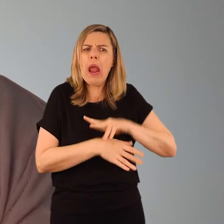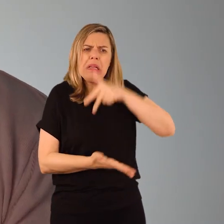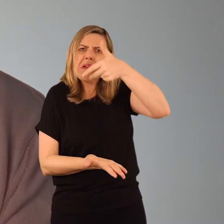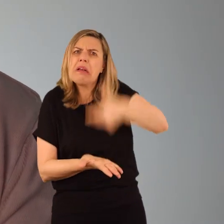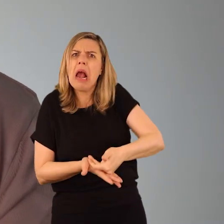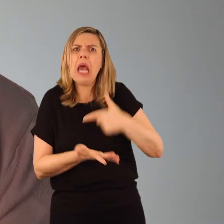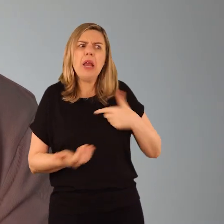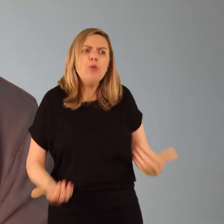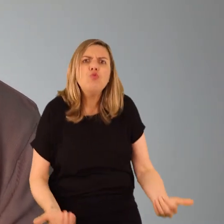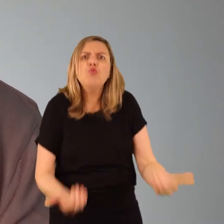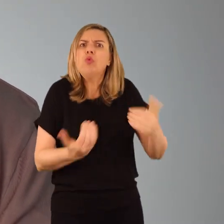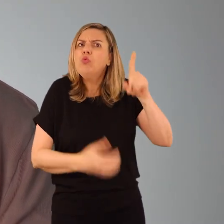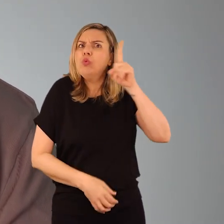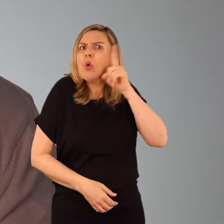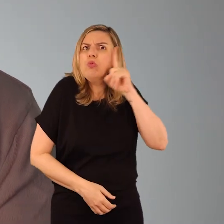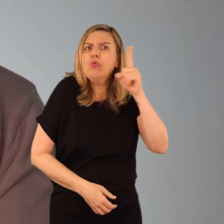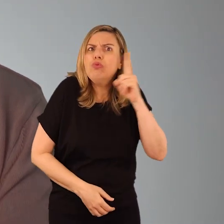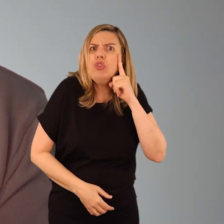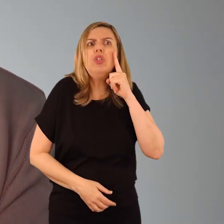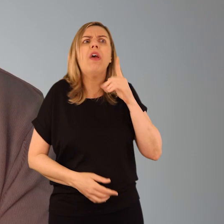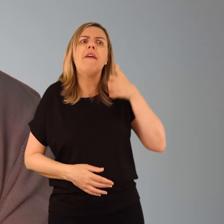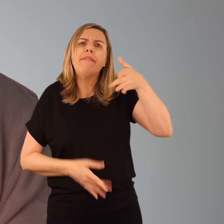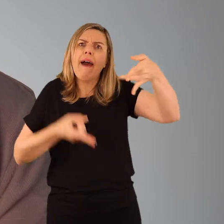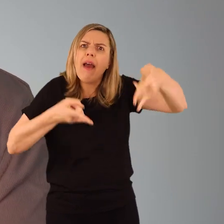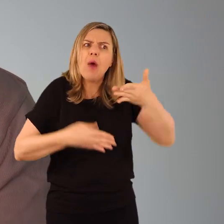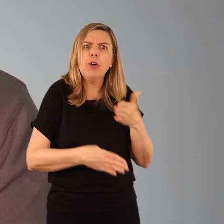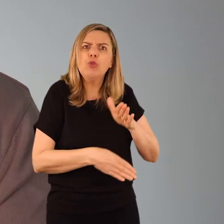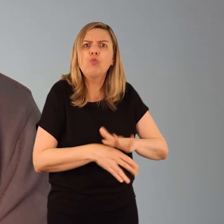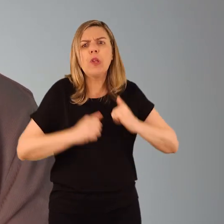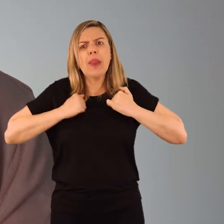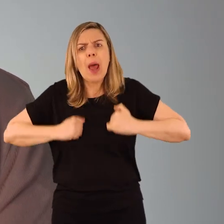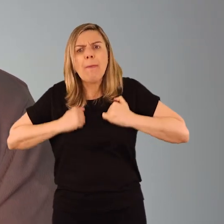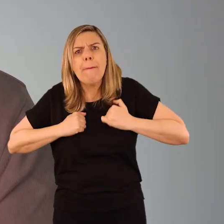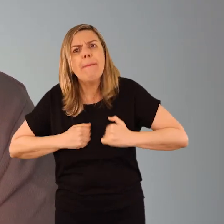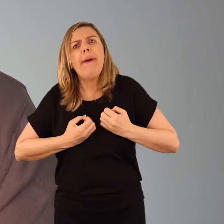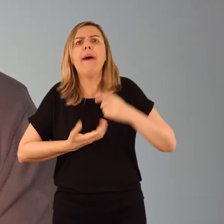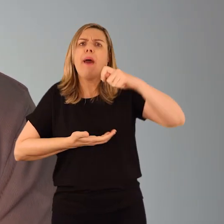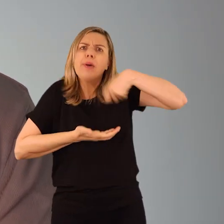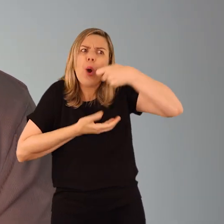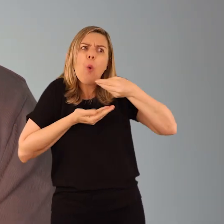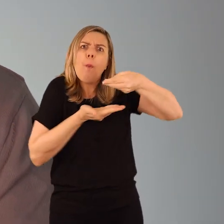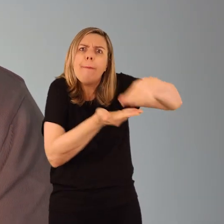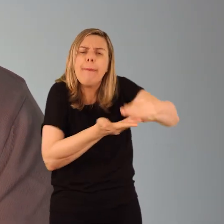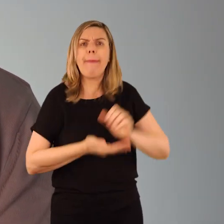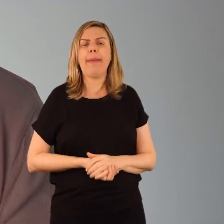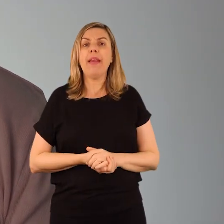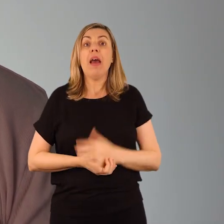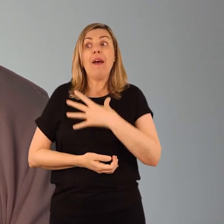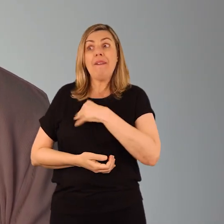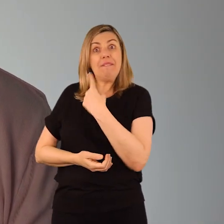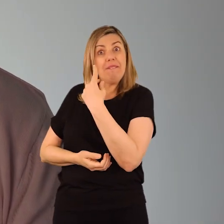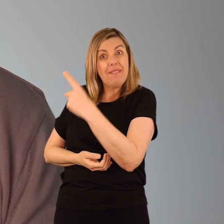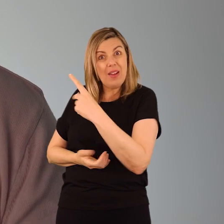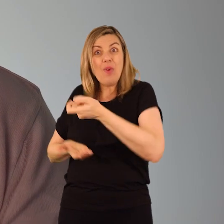juntar essa mulher do chão todos os dias. Botava na cama, dava banho, dava comida para ela. Aí o filho trouxe